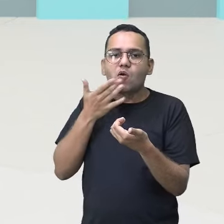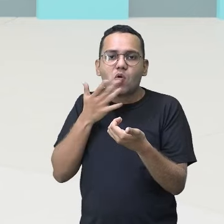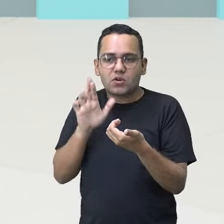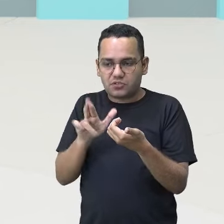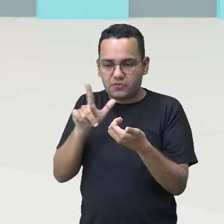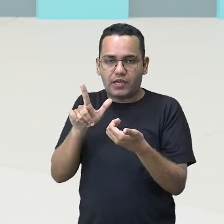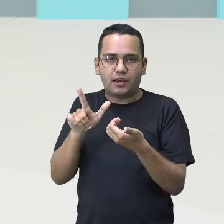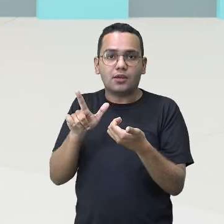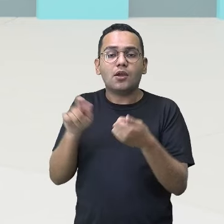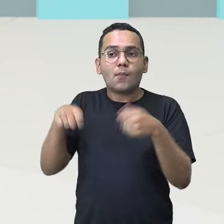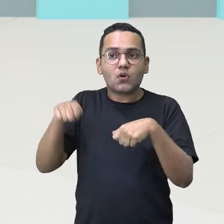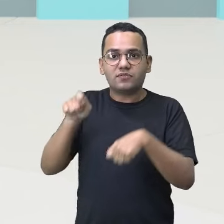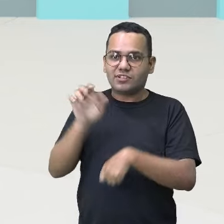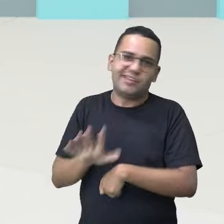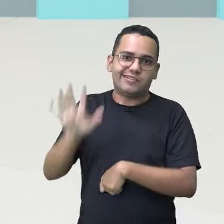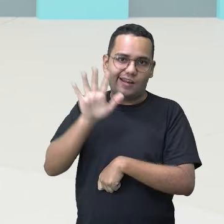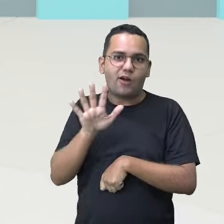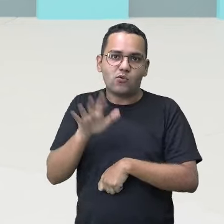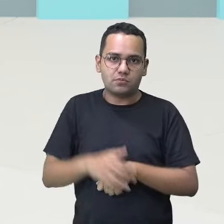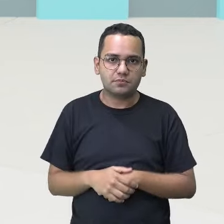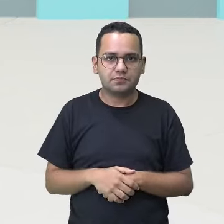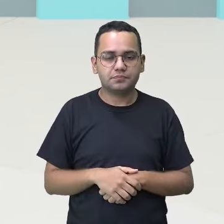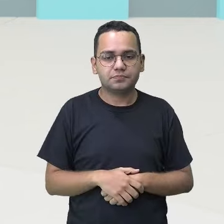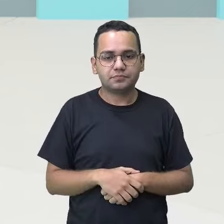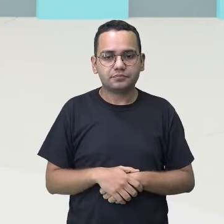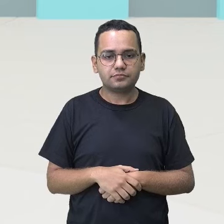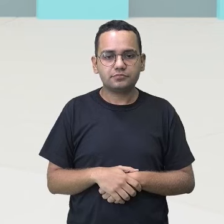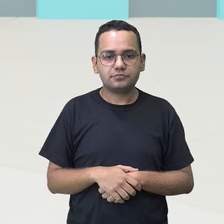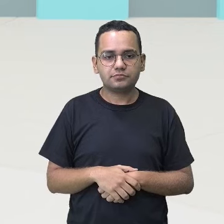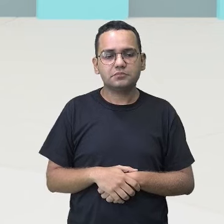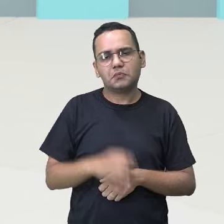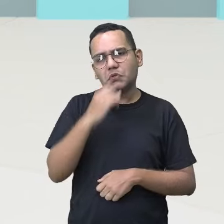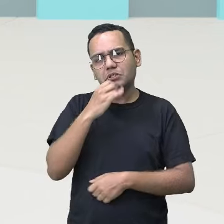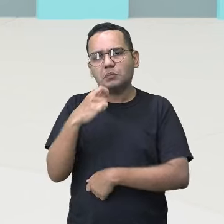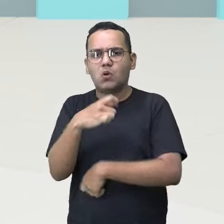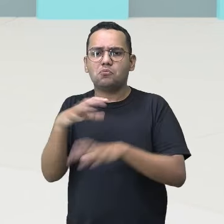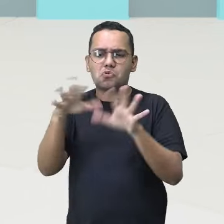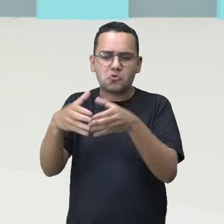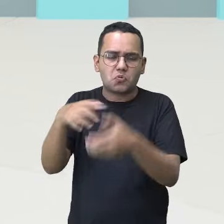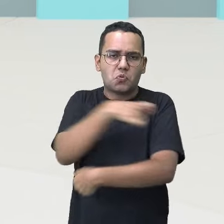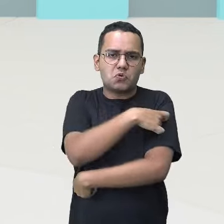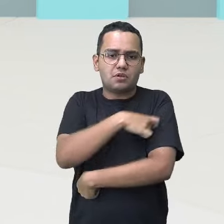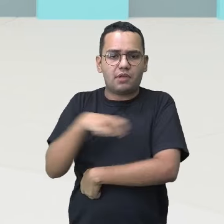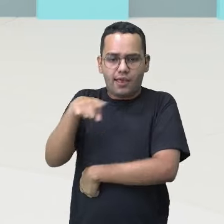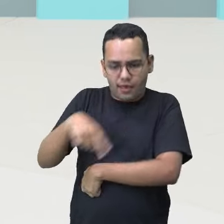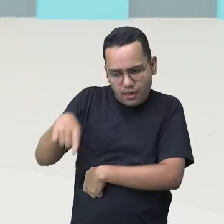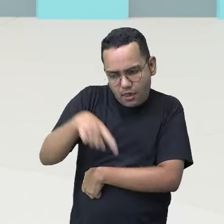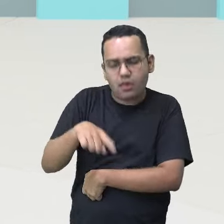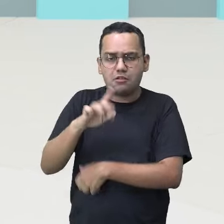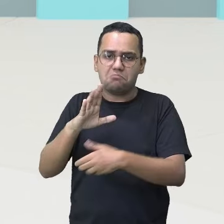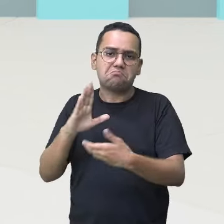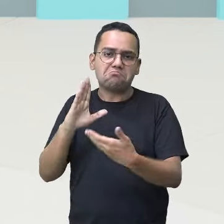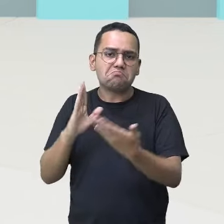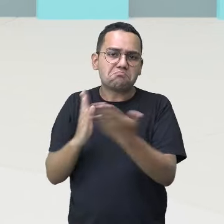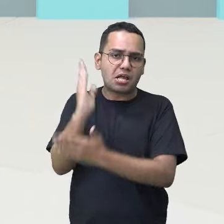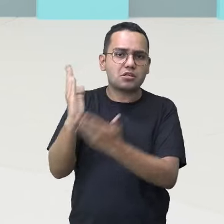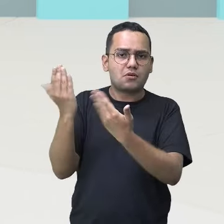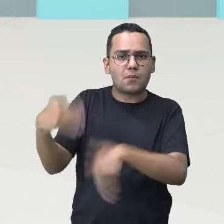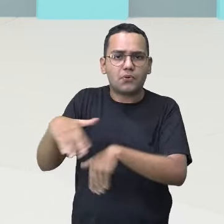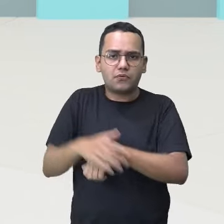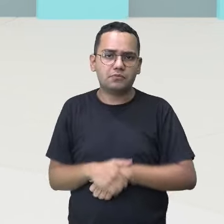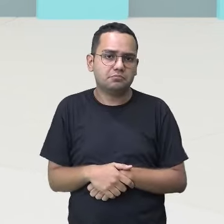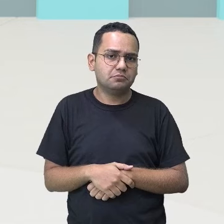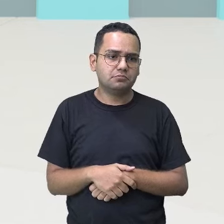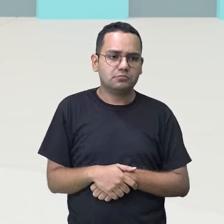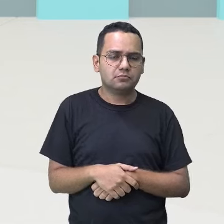generalizar porque se eu apago eu digo assim os alunos vão passar na prova mas que alunos Ah qualquer aluno não é os alunos tá